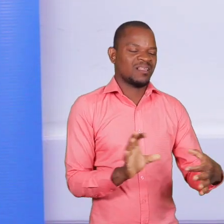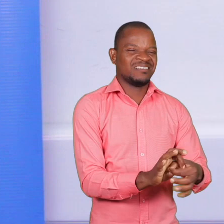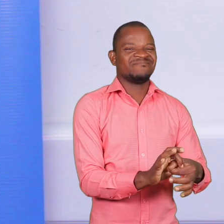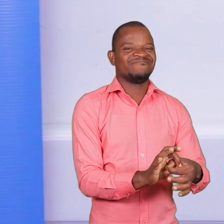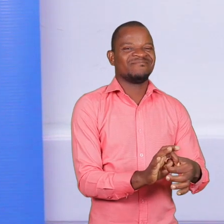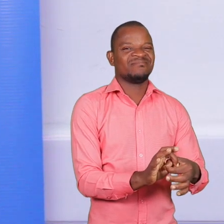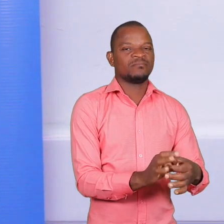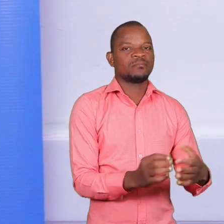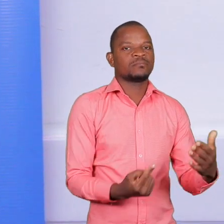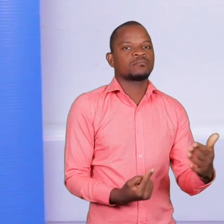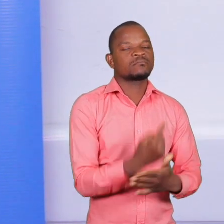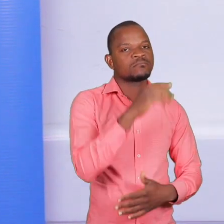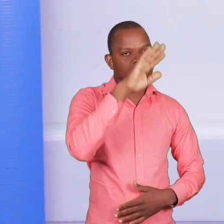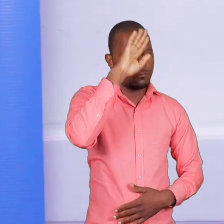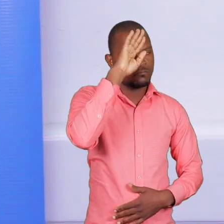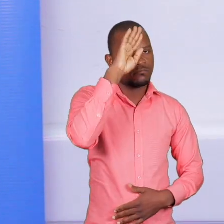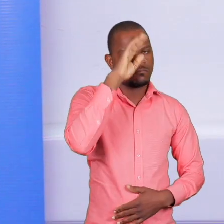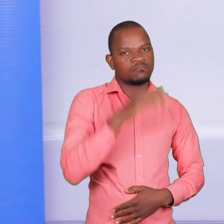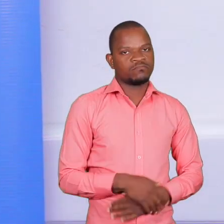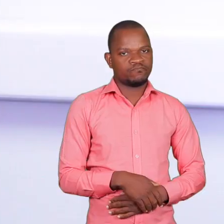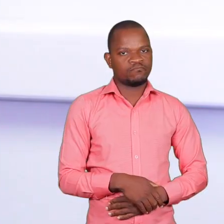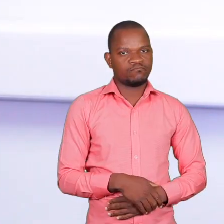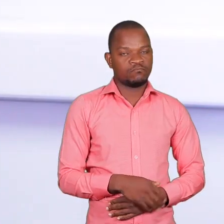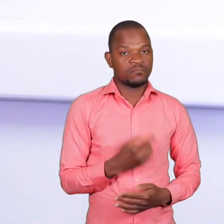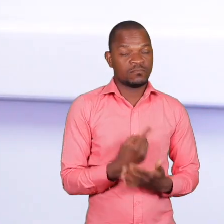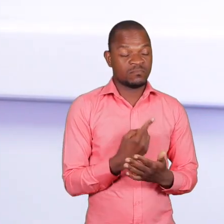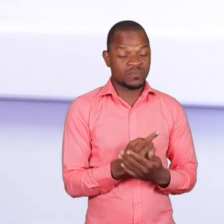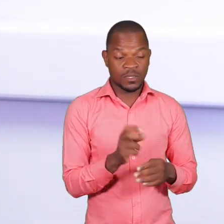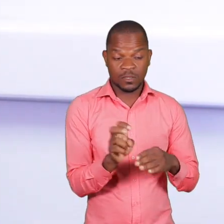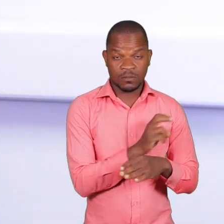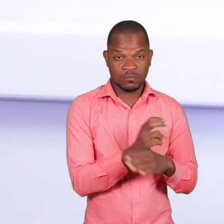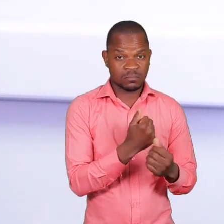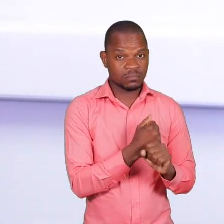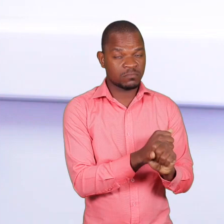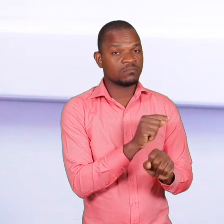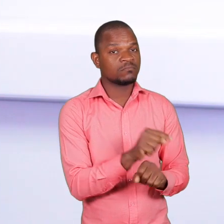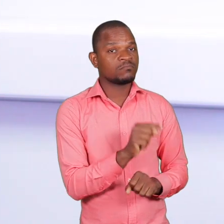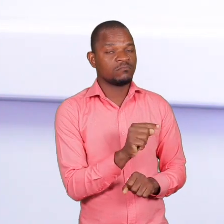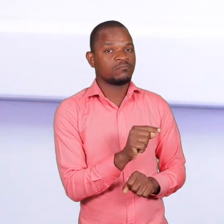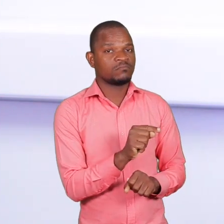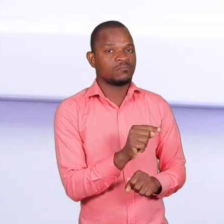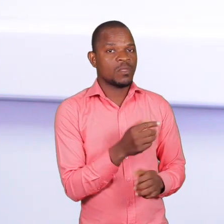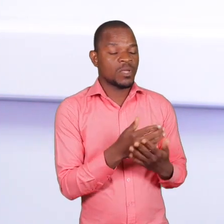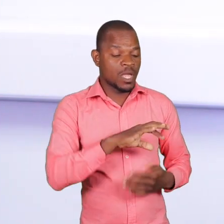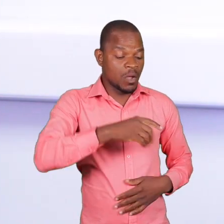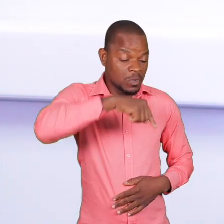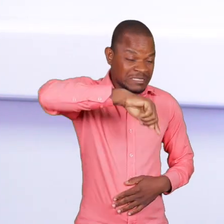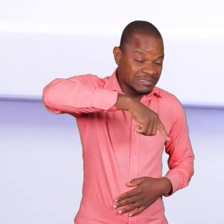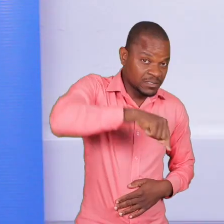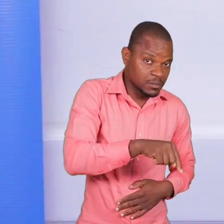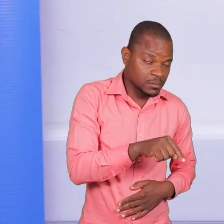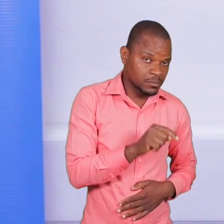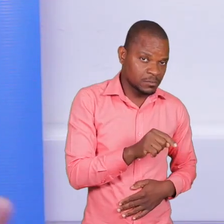evitar a contaminação da água que está no subsolo, que é esta água que muitas vezes nós